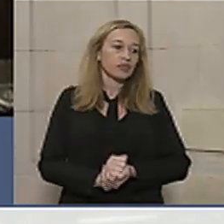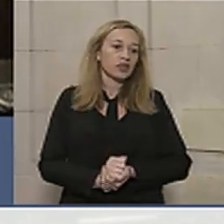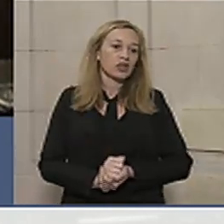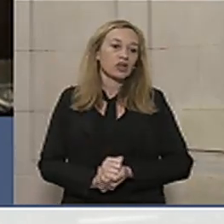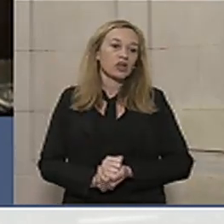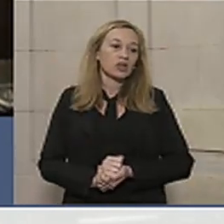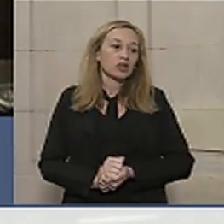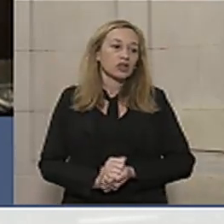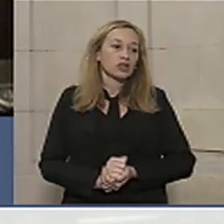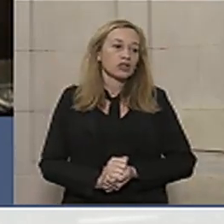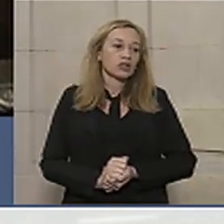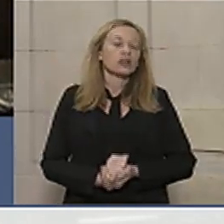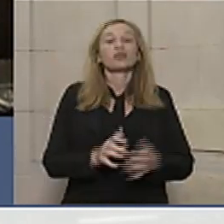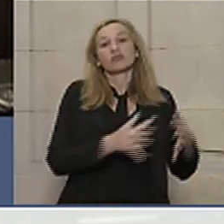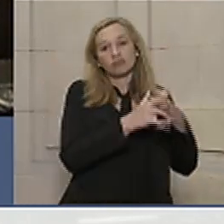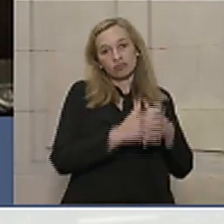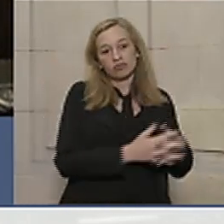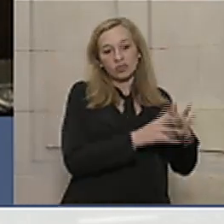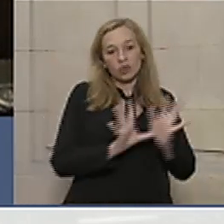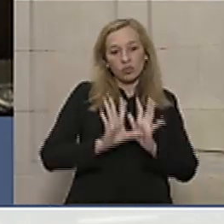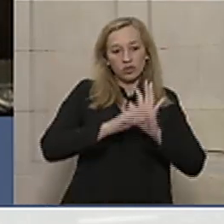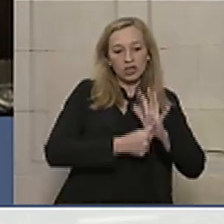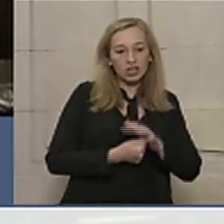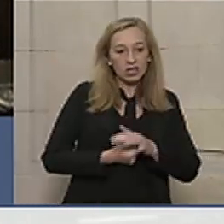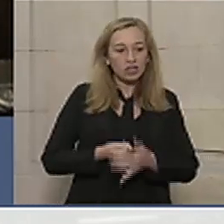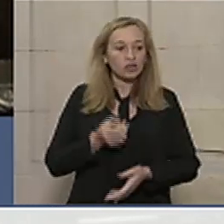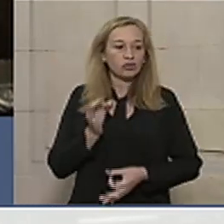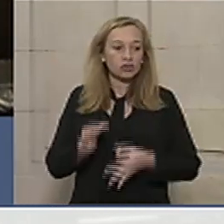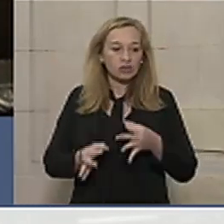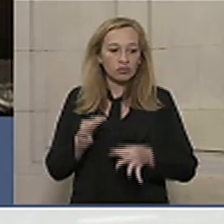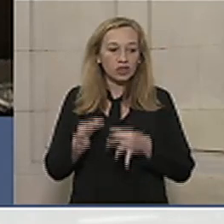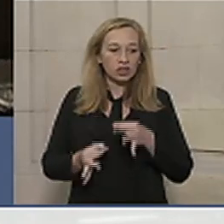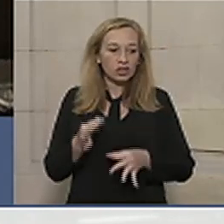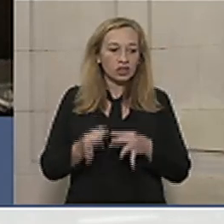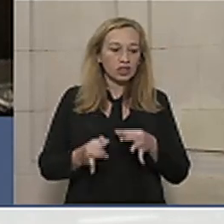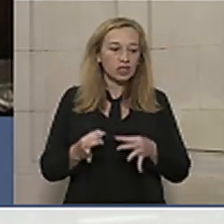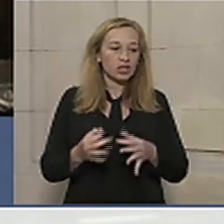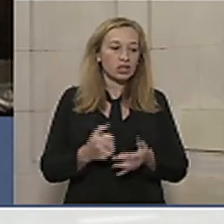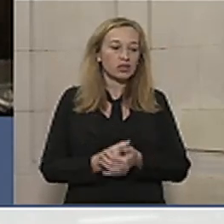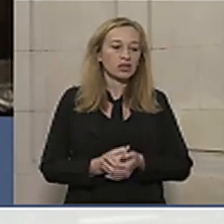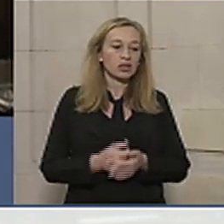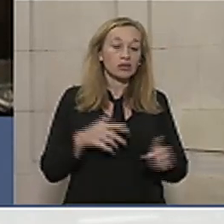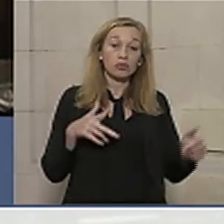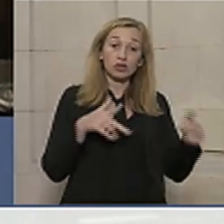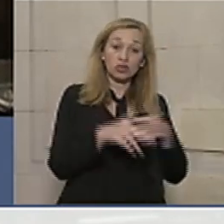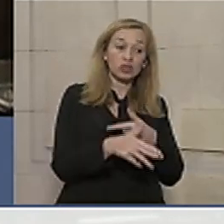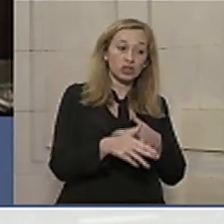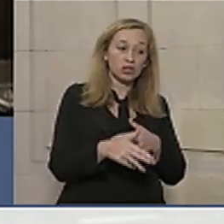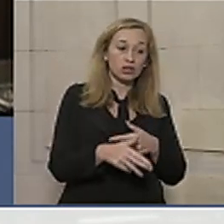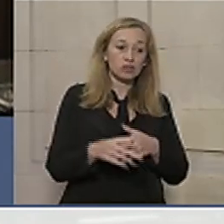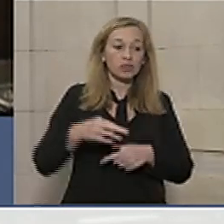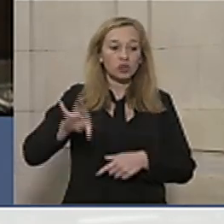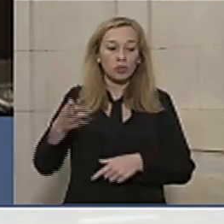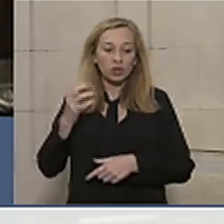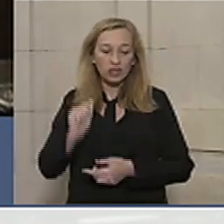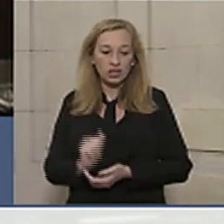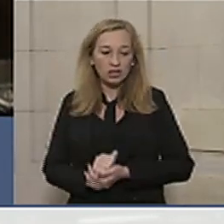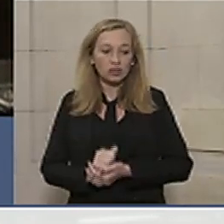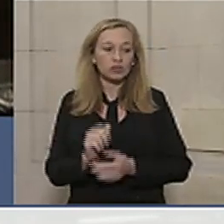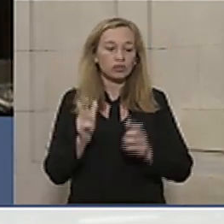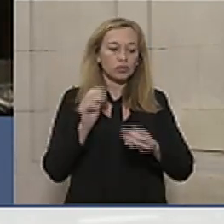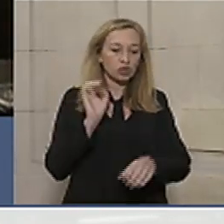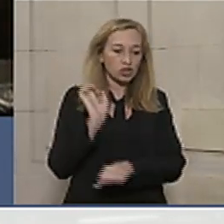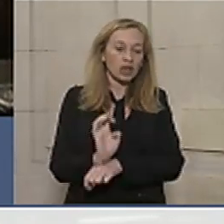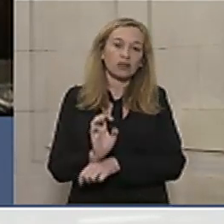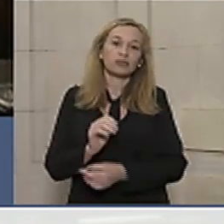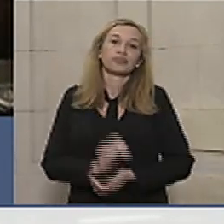cargas, justamente também que afeta, em especial, a região metropolitana do Estado. A cada vez que uma carga